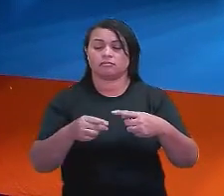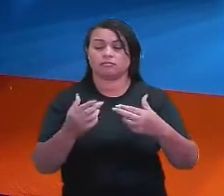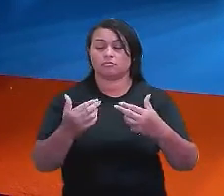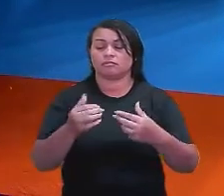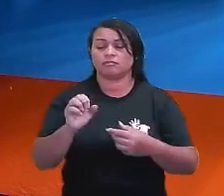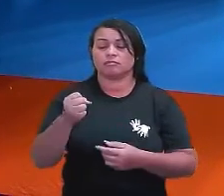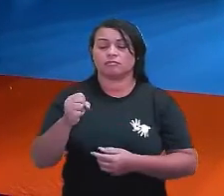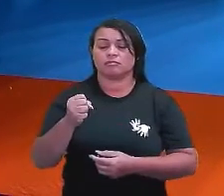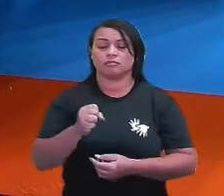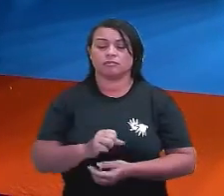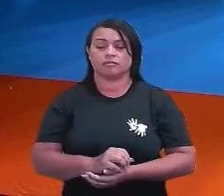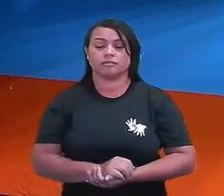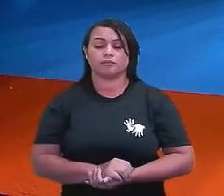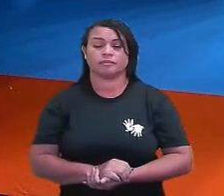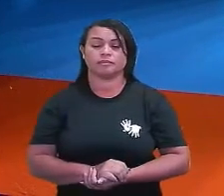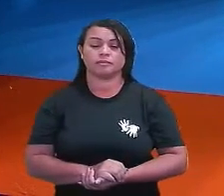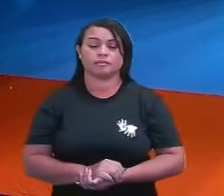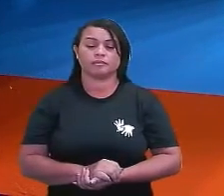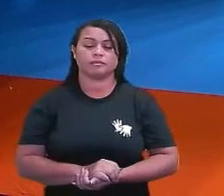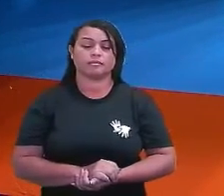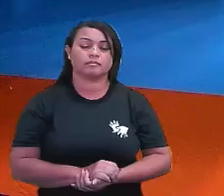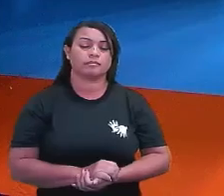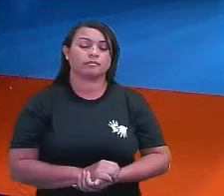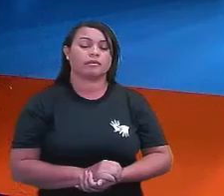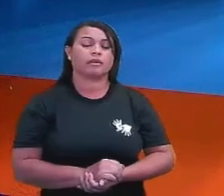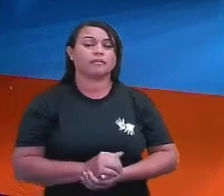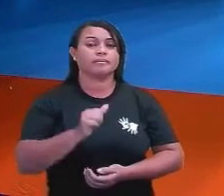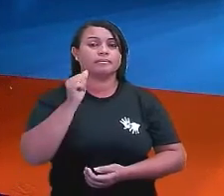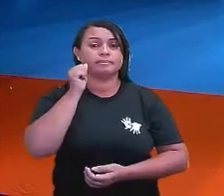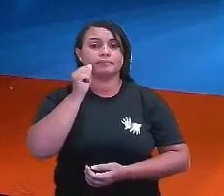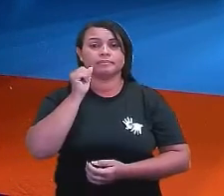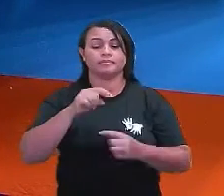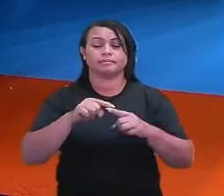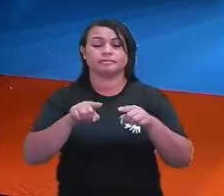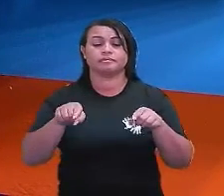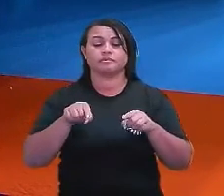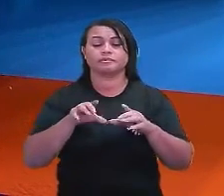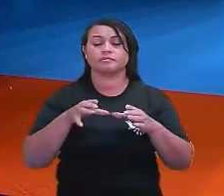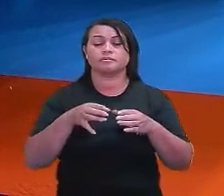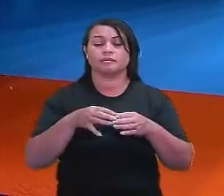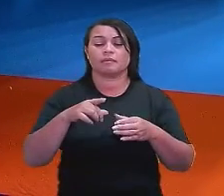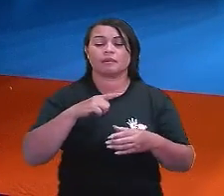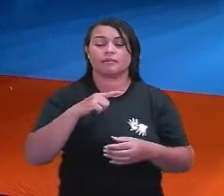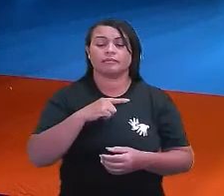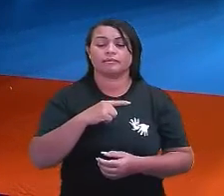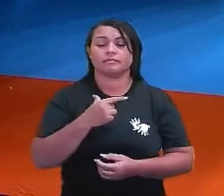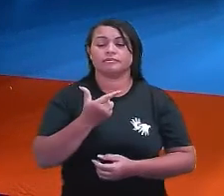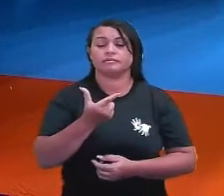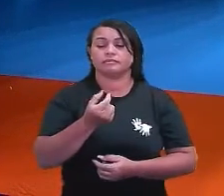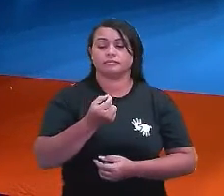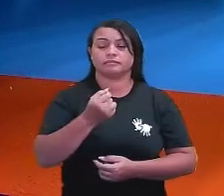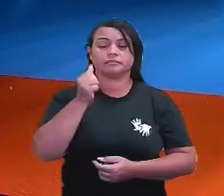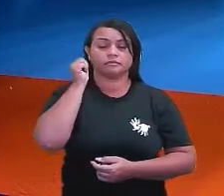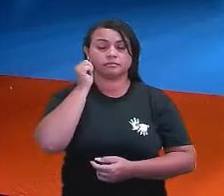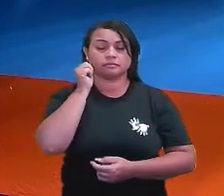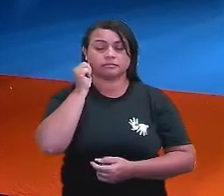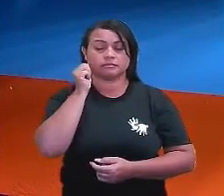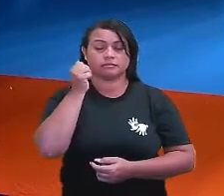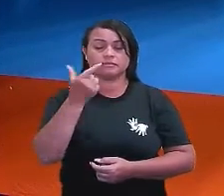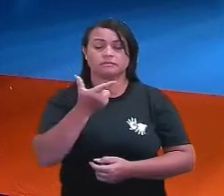a 8. Tá bom? Ó, na turma de Gina, há 20 meninos e 16